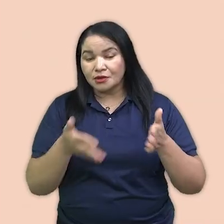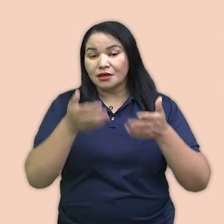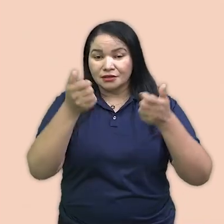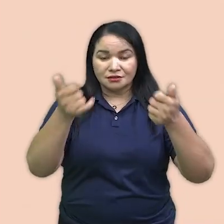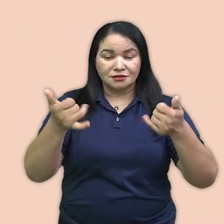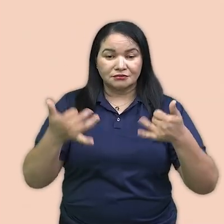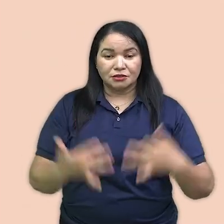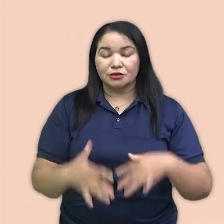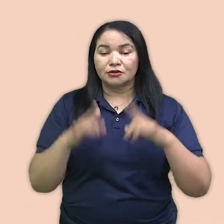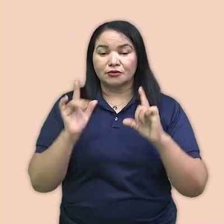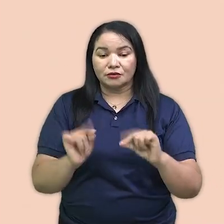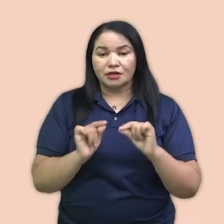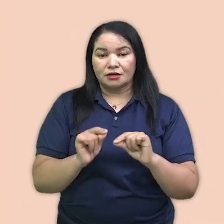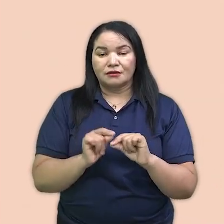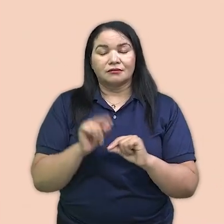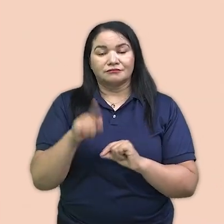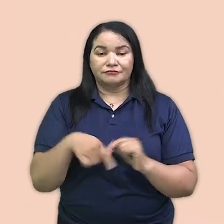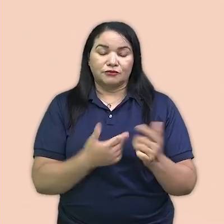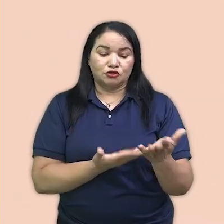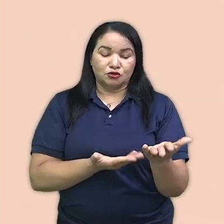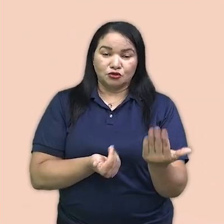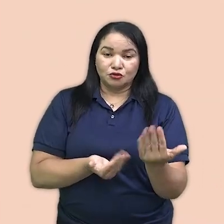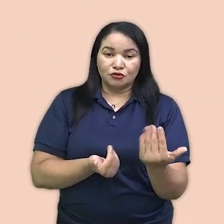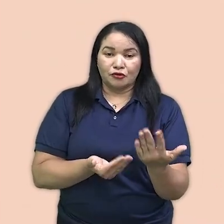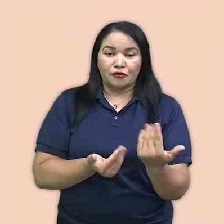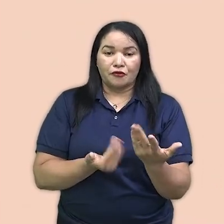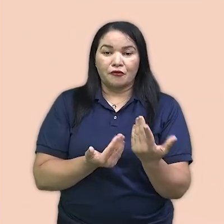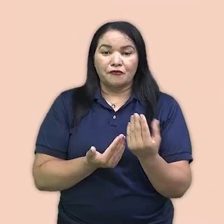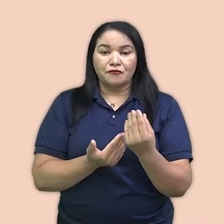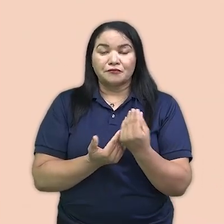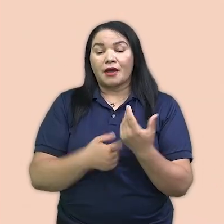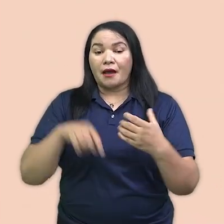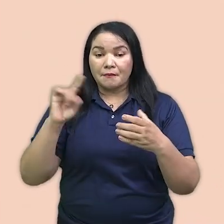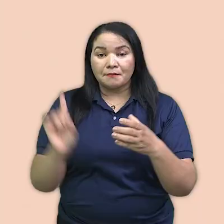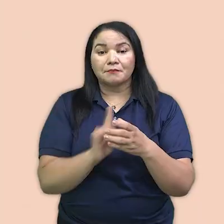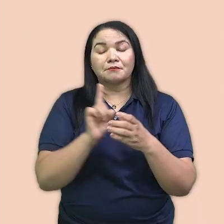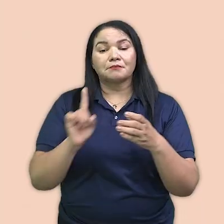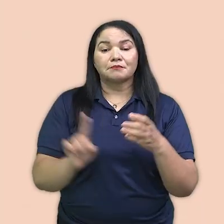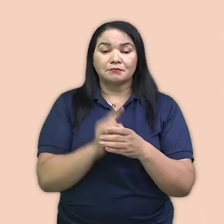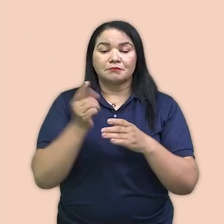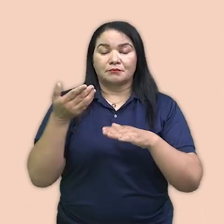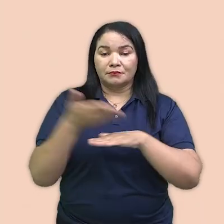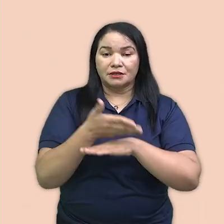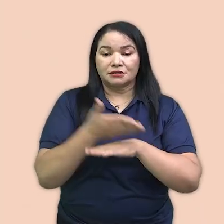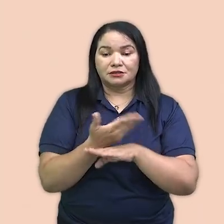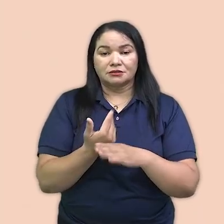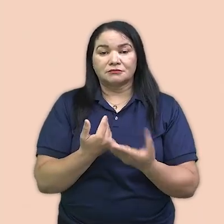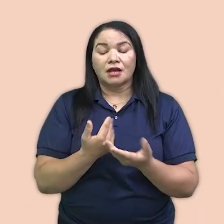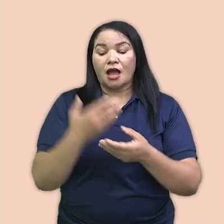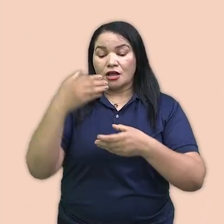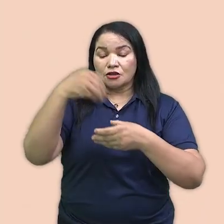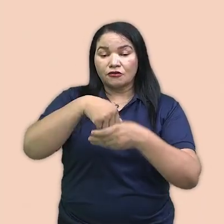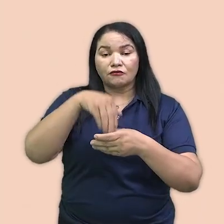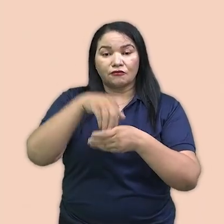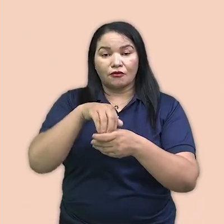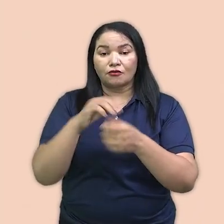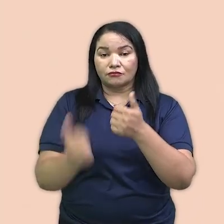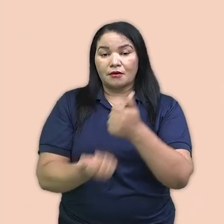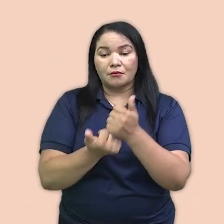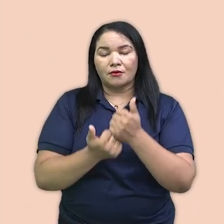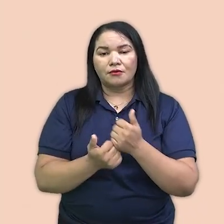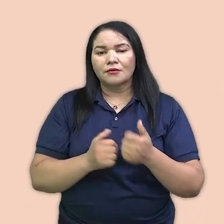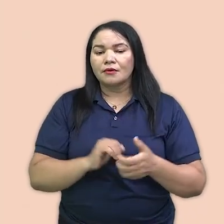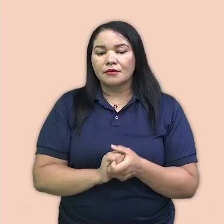vendo ainda hoje que os jovens, eles são fortemente engajados nisso daí. E eles são a favor do voto,